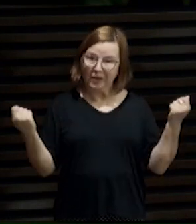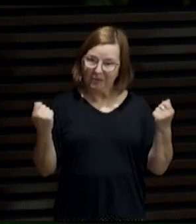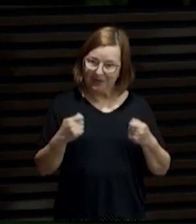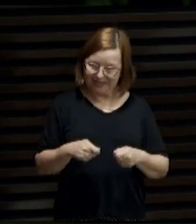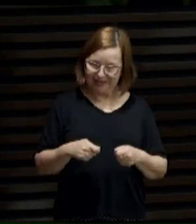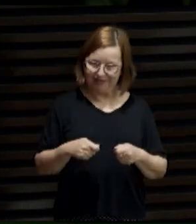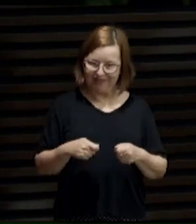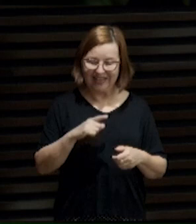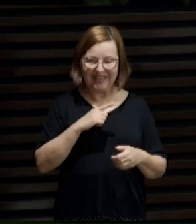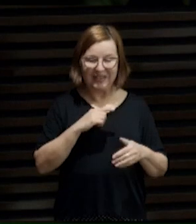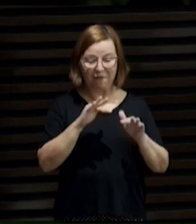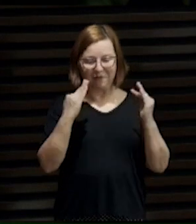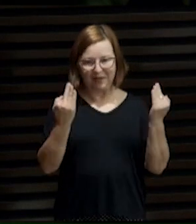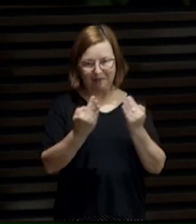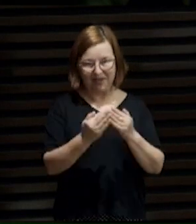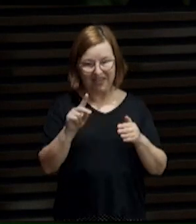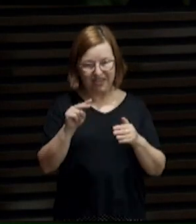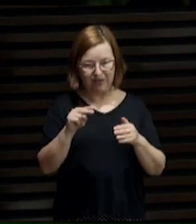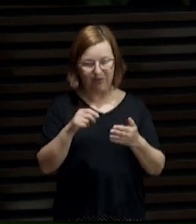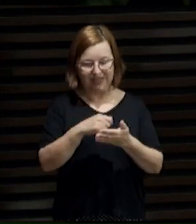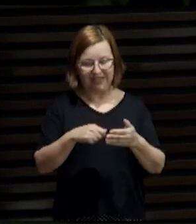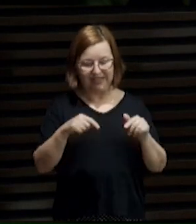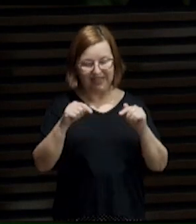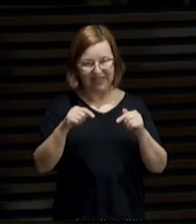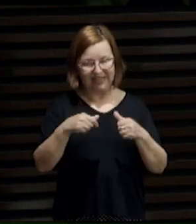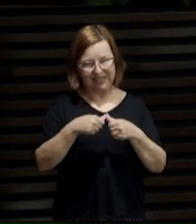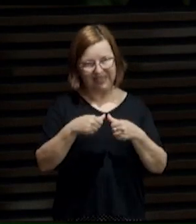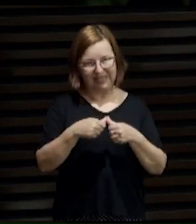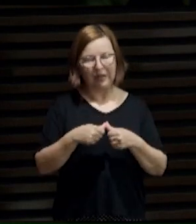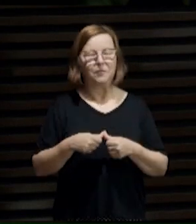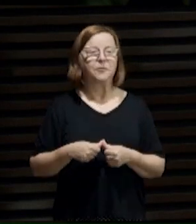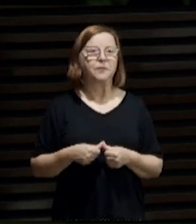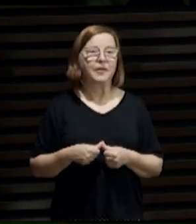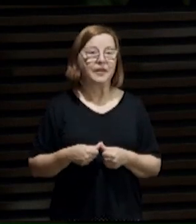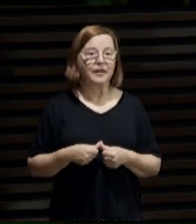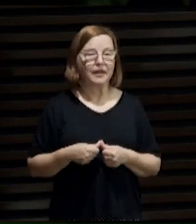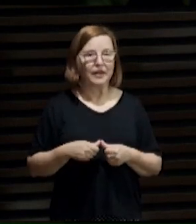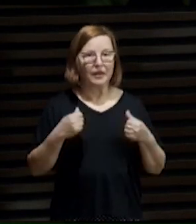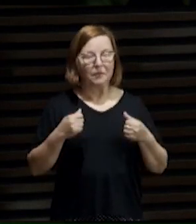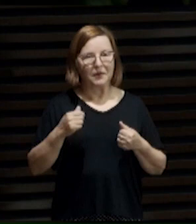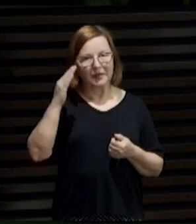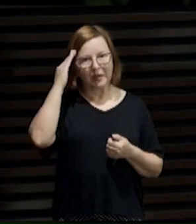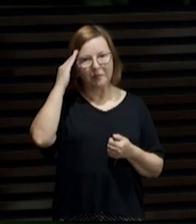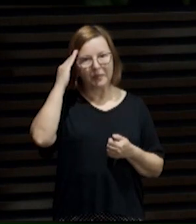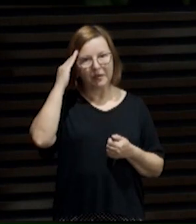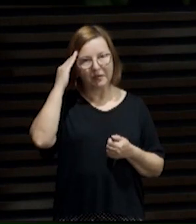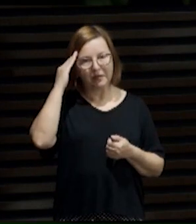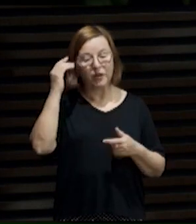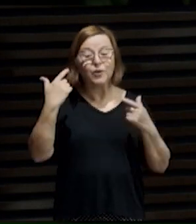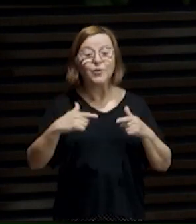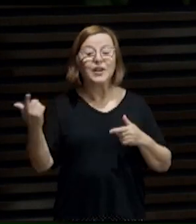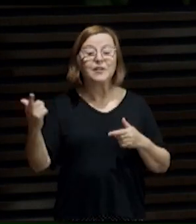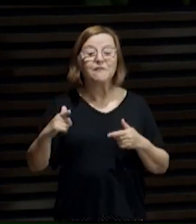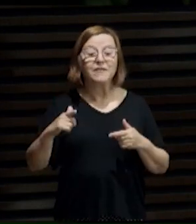Salmo, é necessário que primeiro nós entendamos de onde procede a bênção do lar. Olhe para a sua Bíblia e